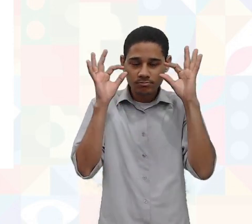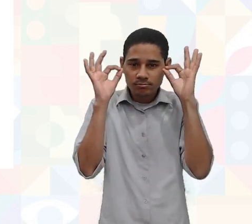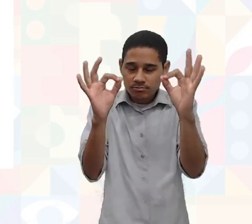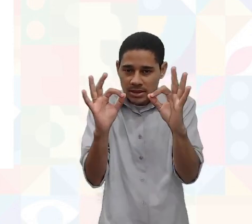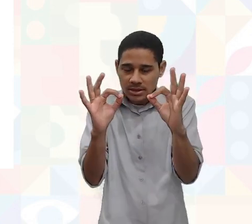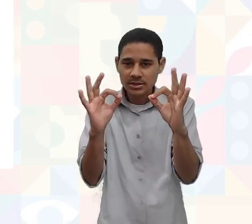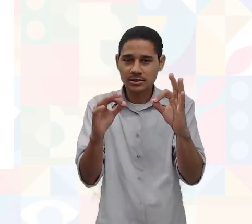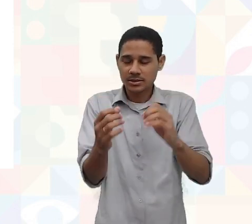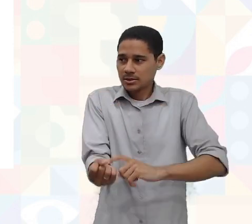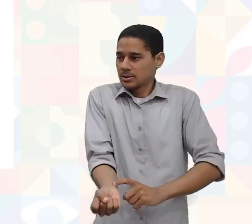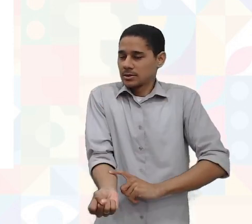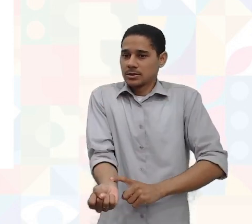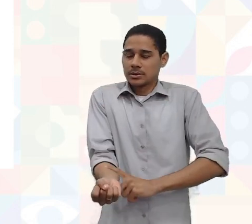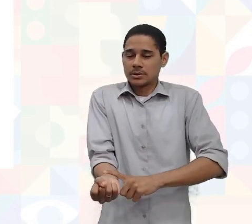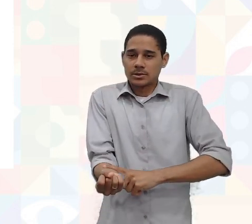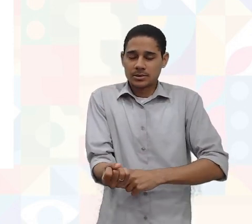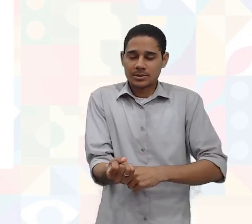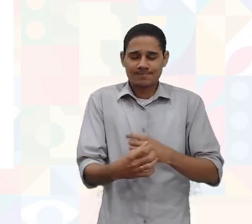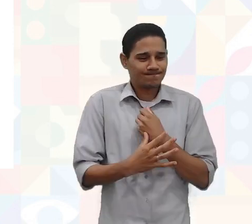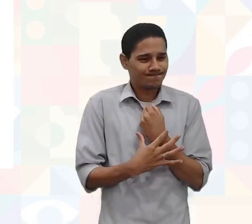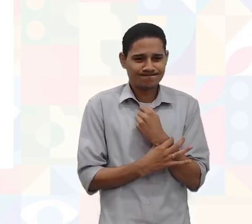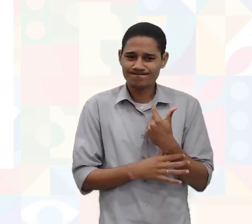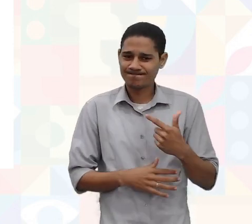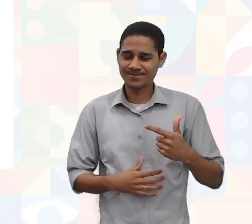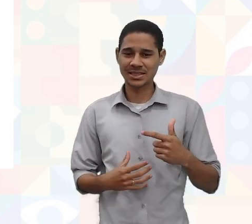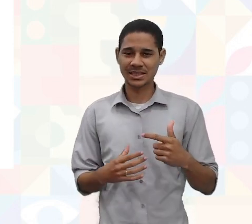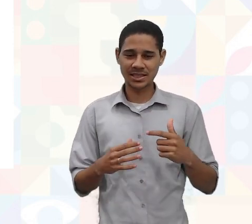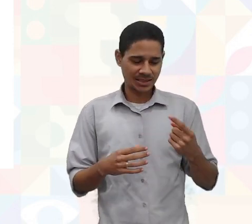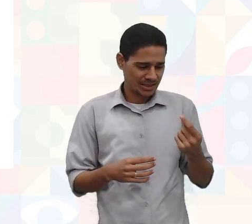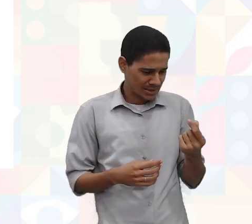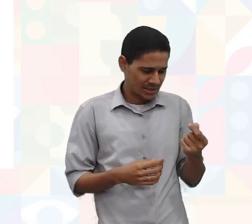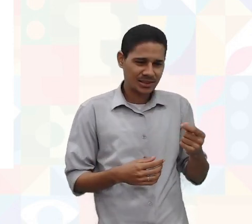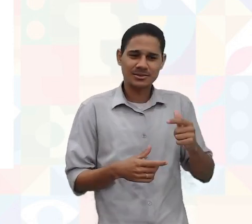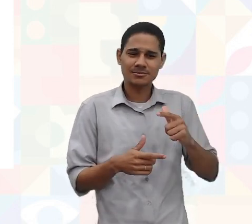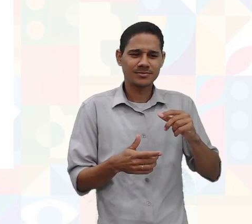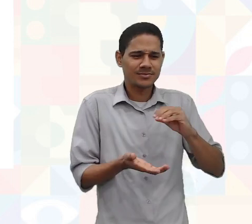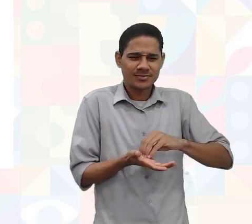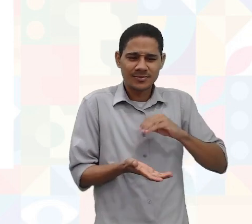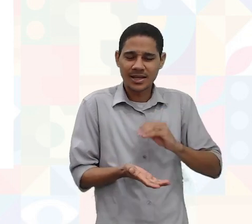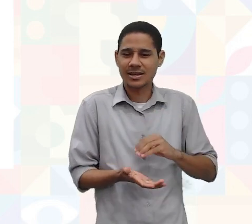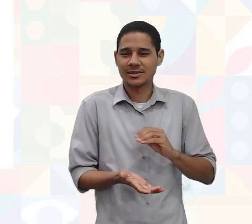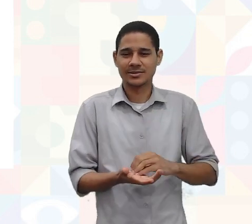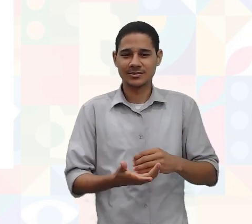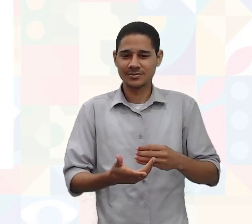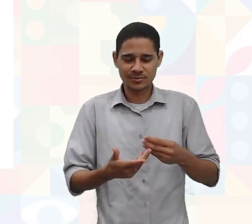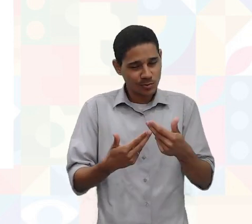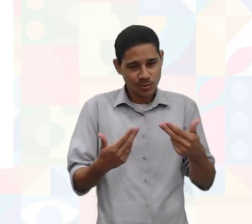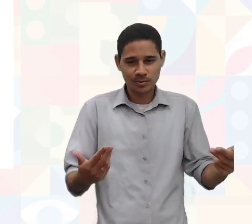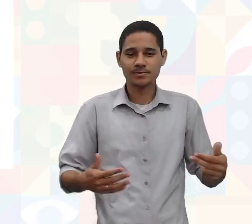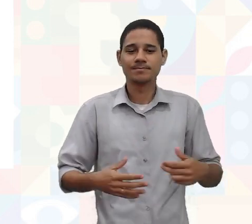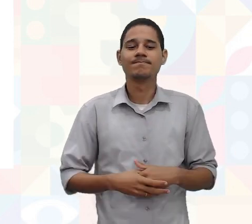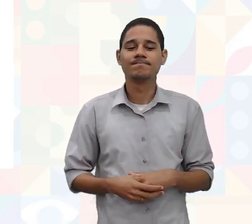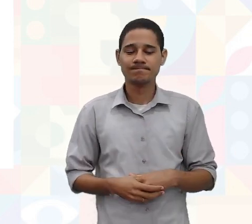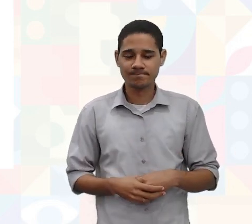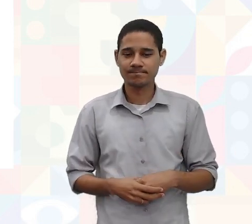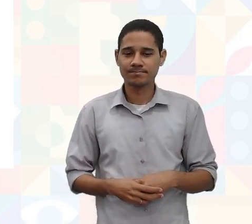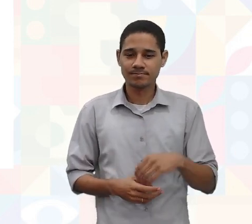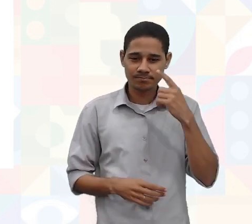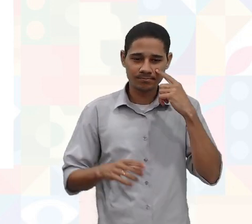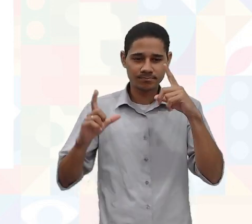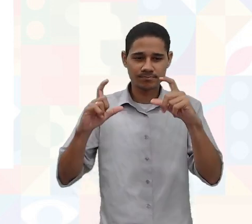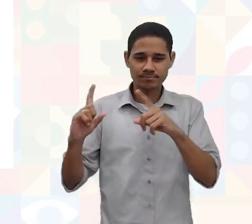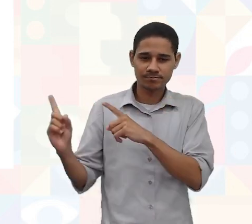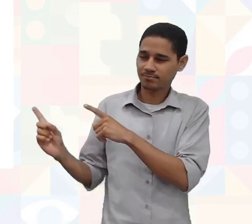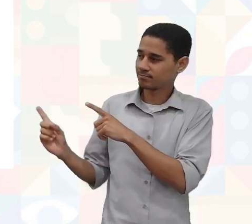estresse, insegurança, condições sociais, econômicas e financeiras. Vejo que nas imagens aqui